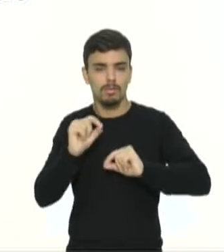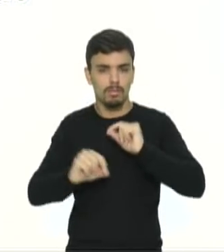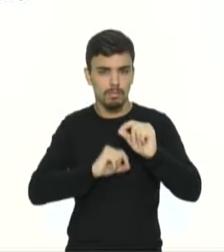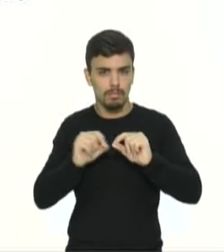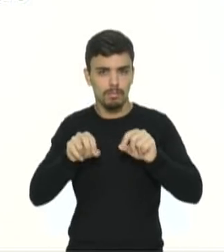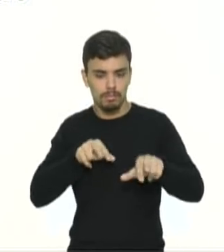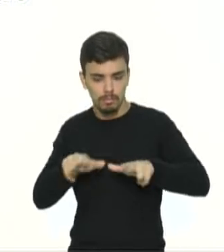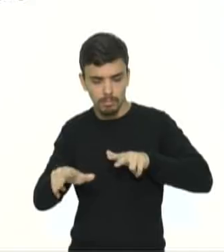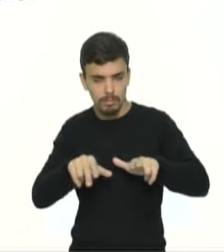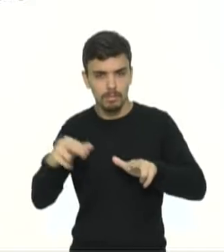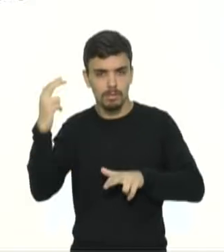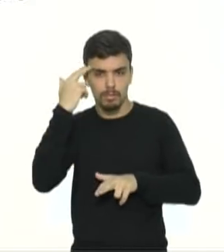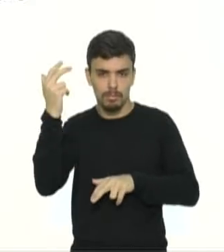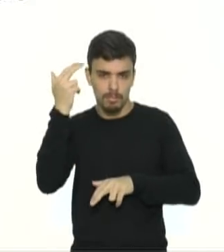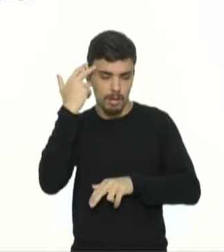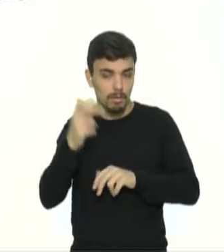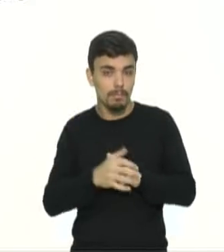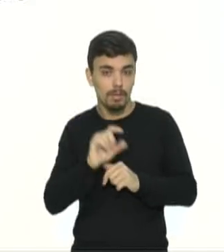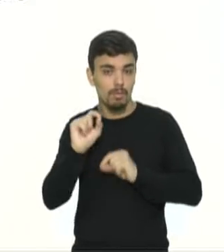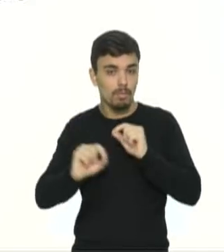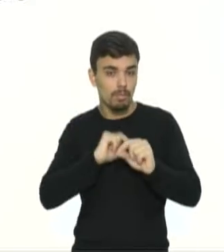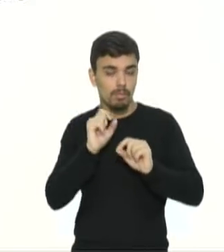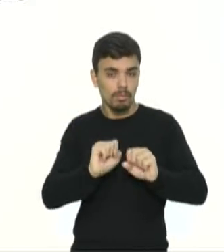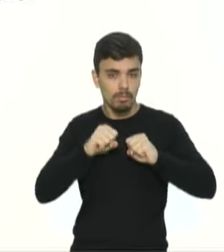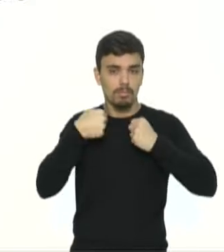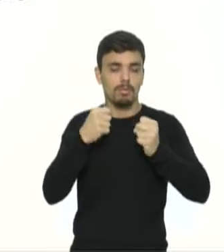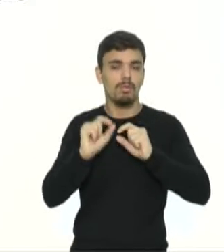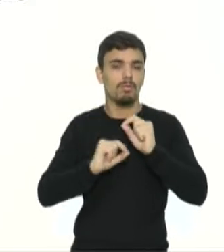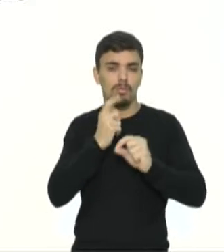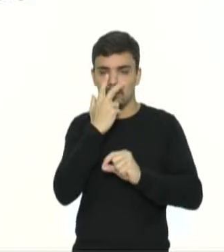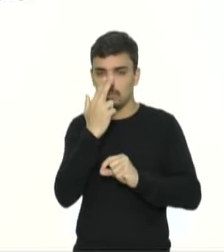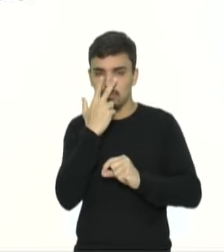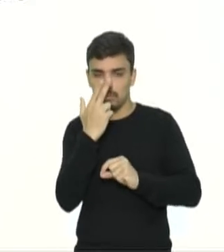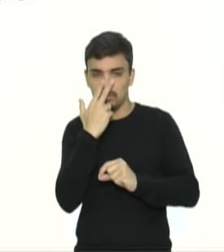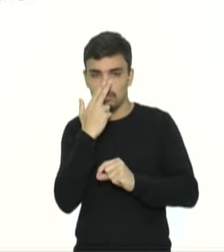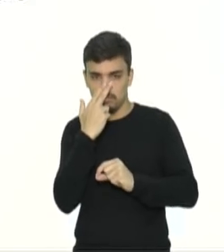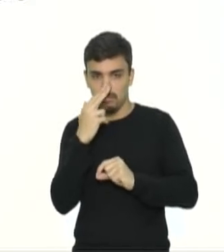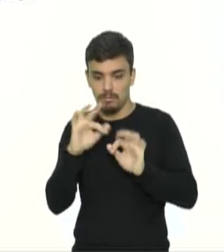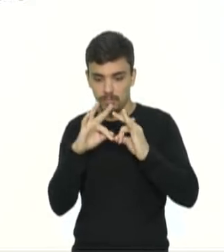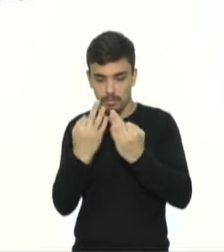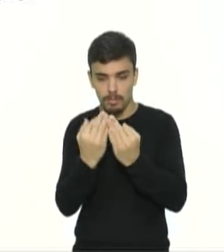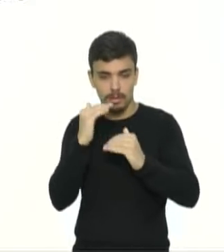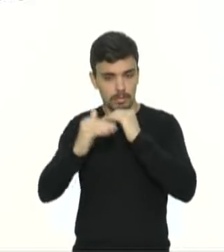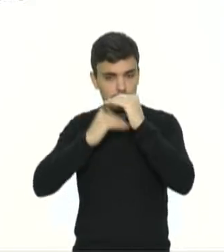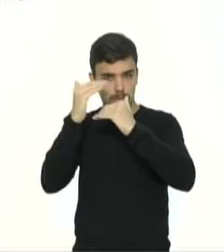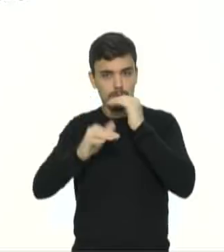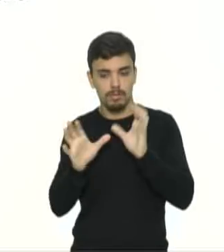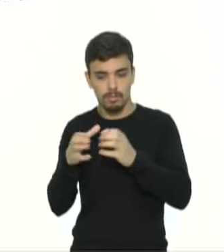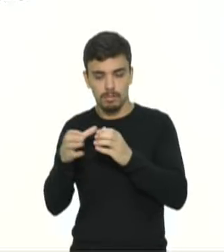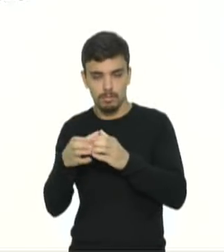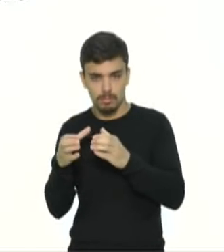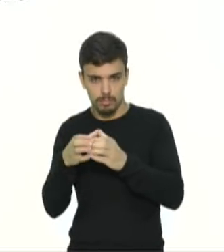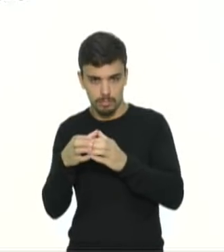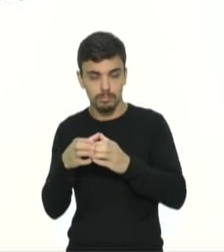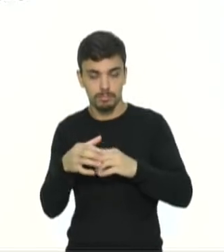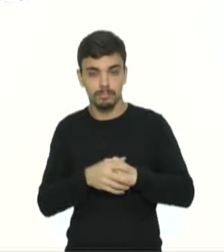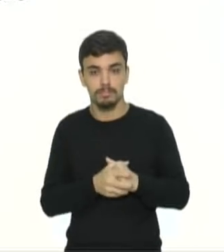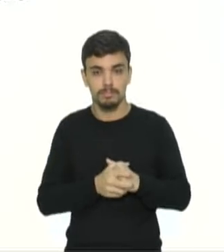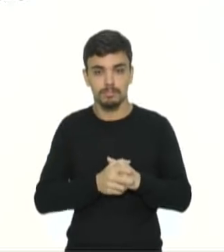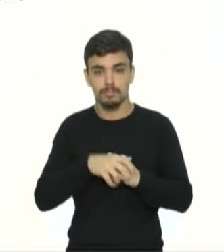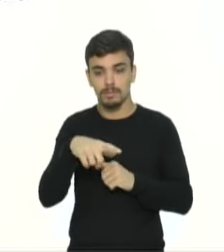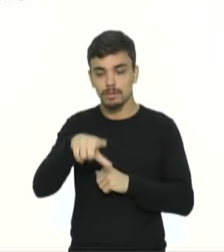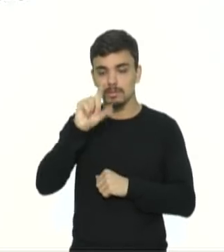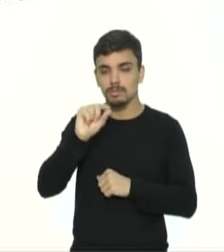e fisiológicas comuns, o que reforça a hipótese de parentesco evolutivo entre esses grupos de invertebrados.